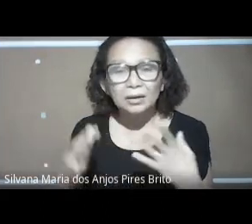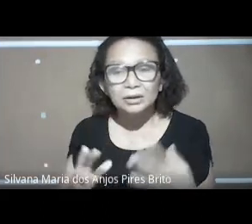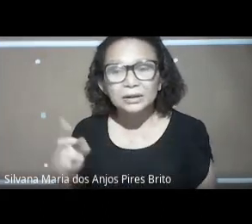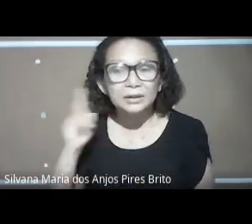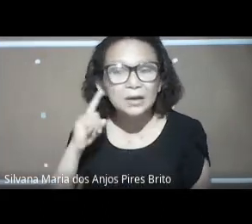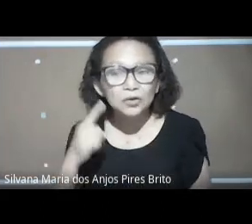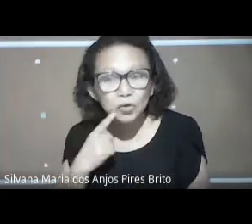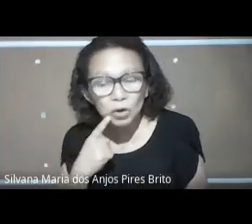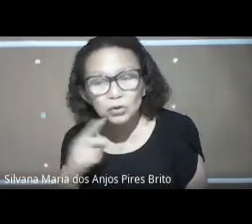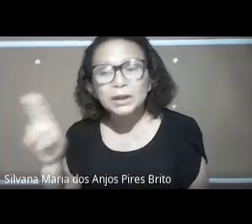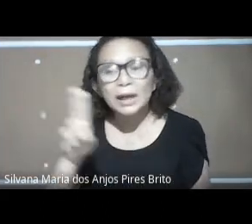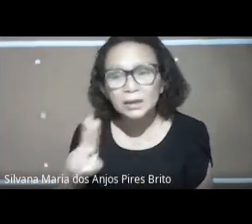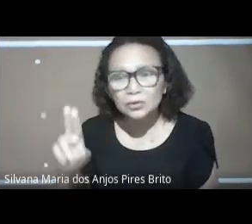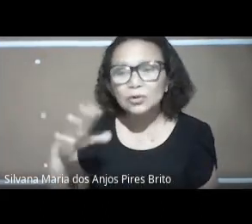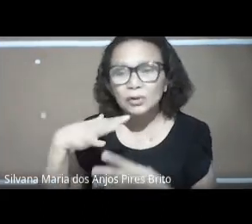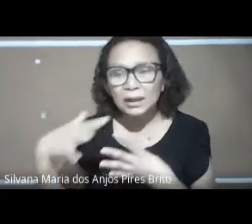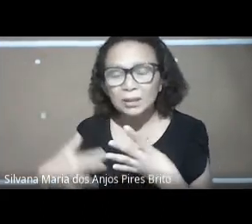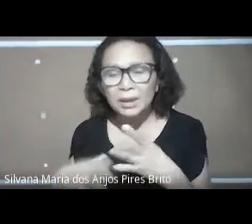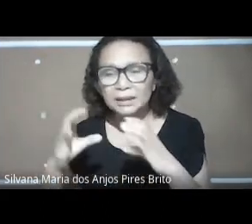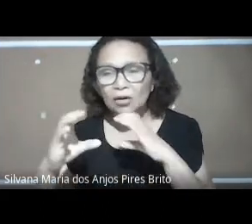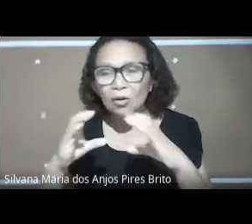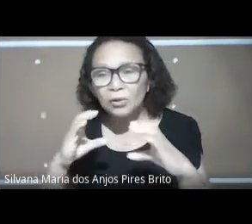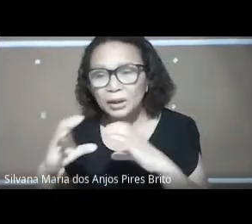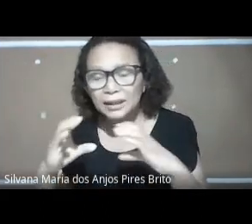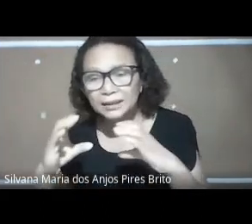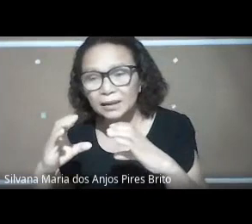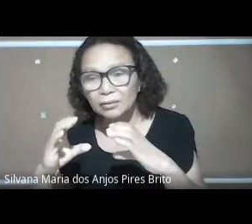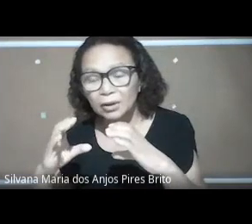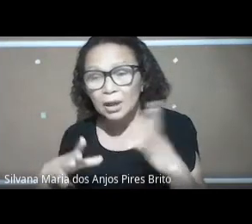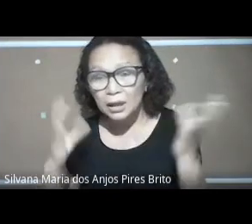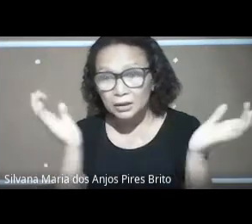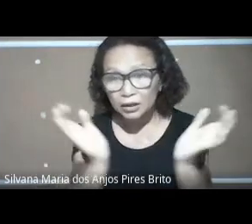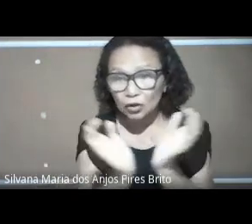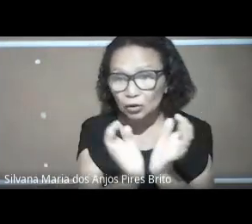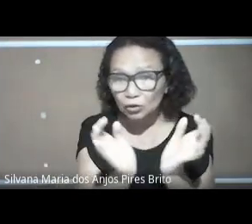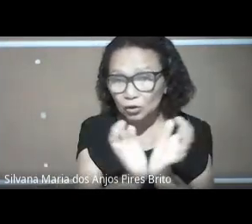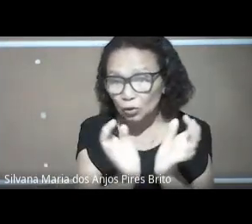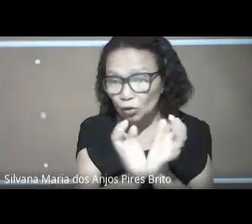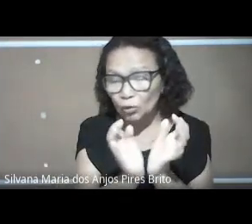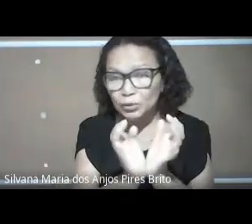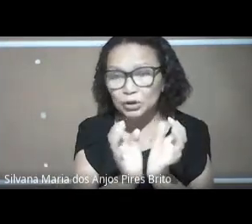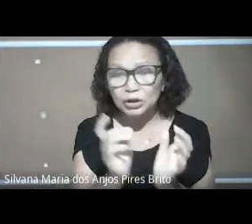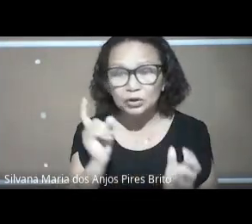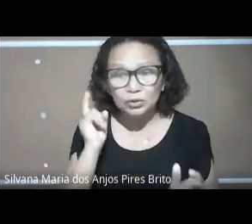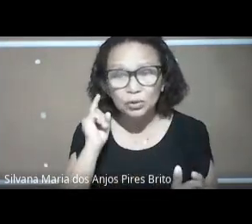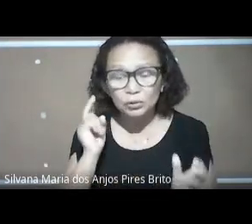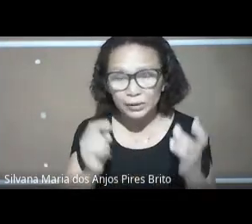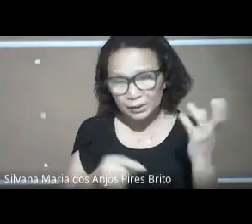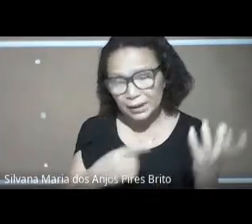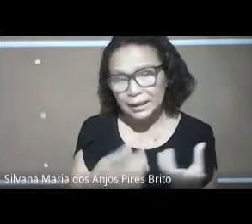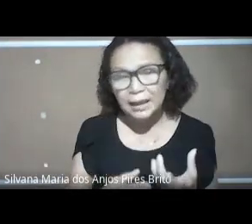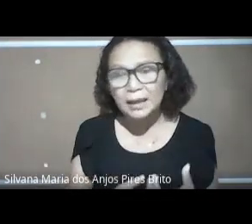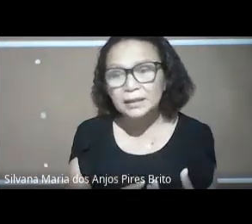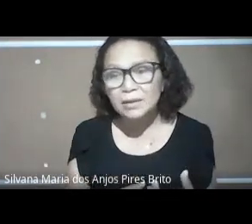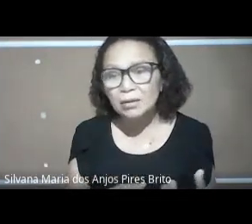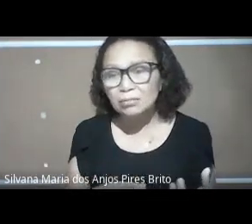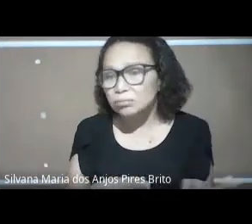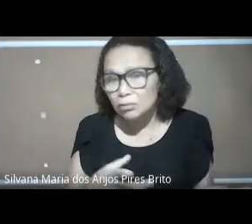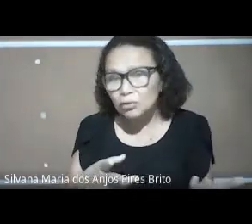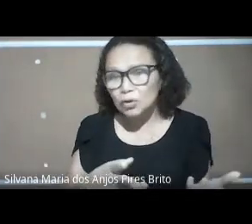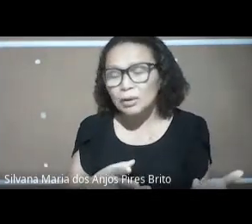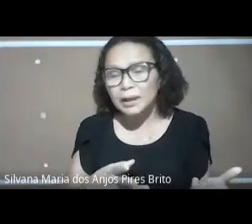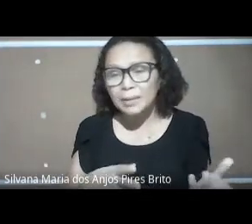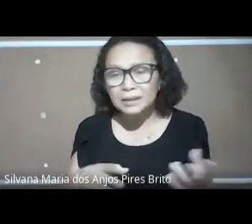tá? Então, tem surdos que eles usam Libras na comunicação. Existem outros grupos de surdos que eles